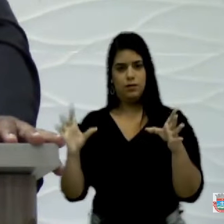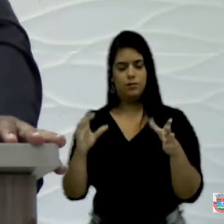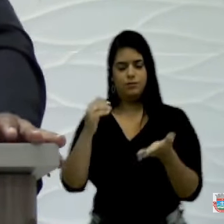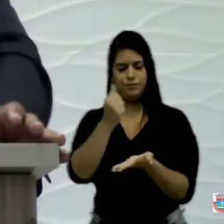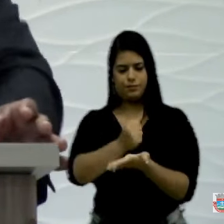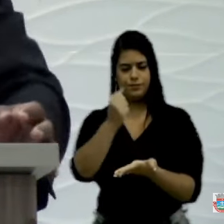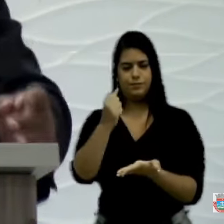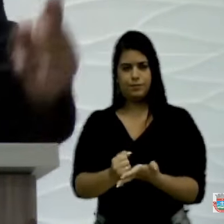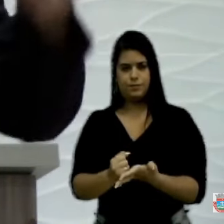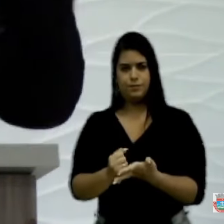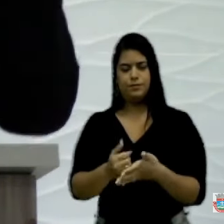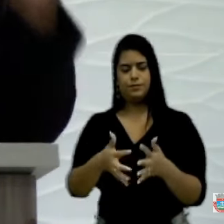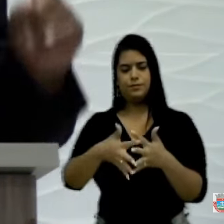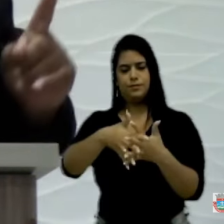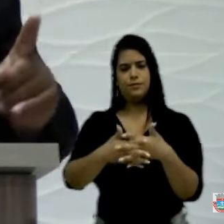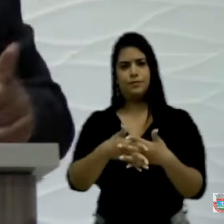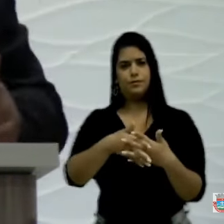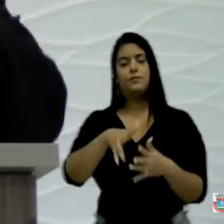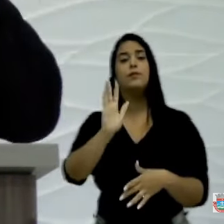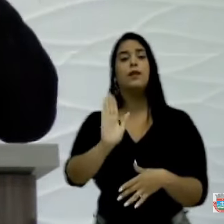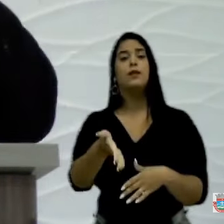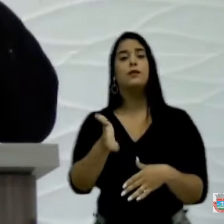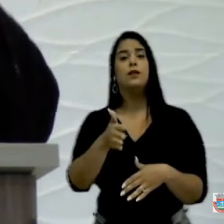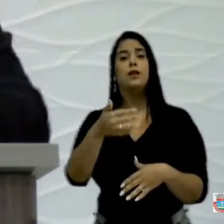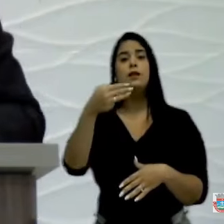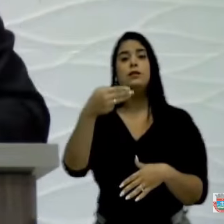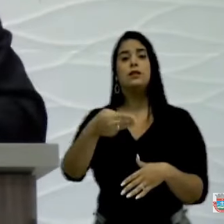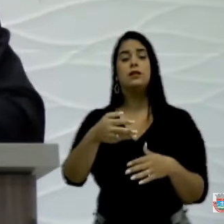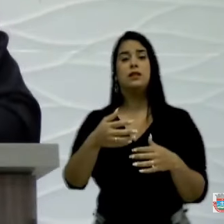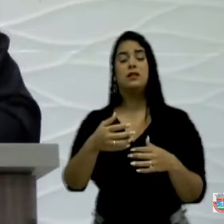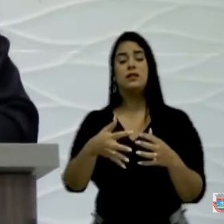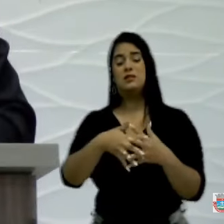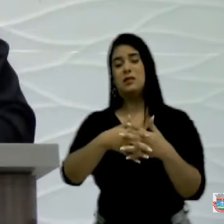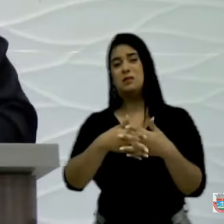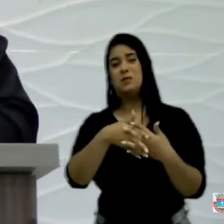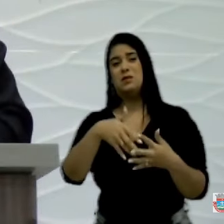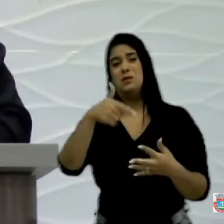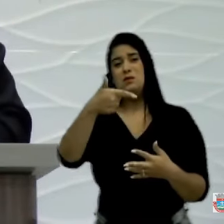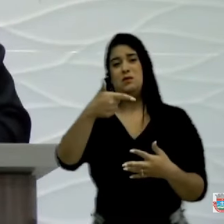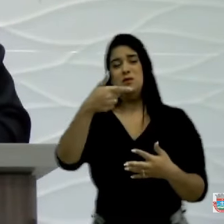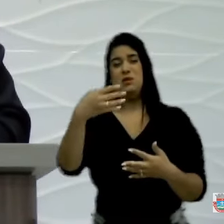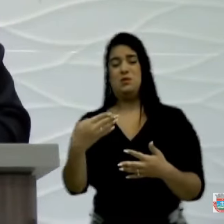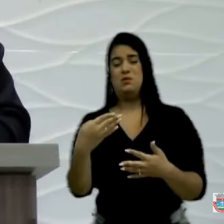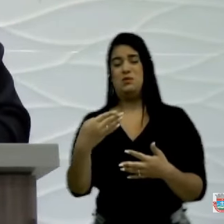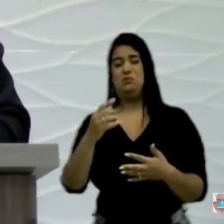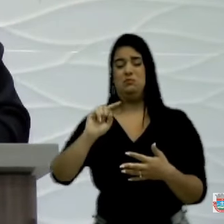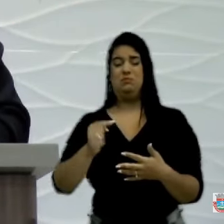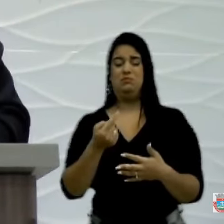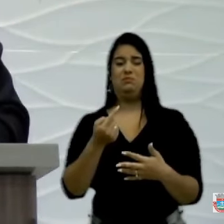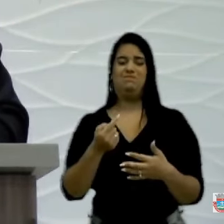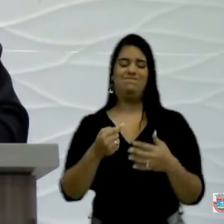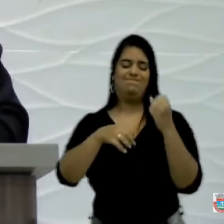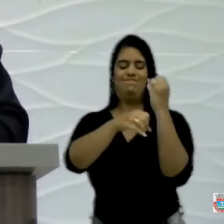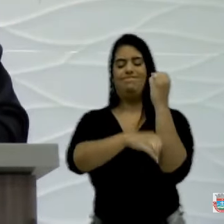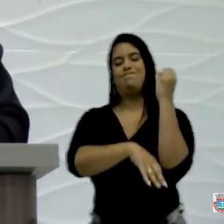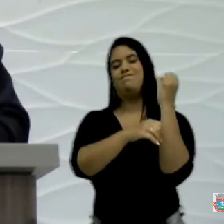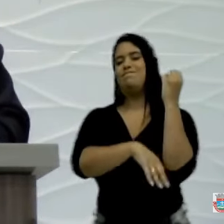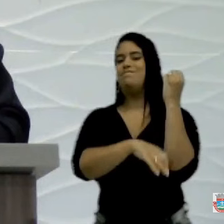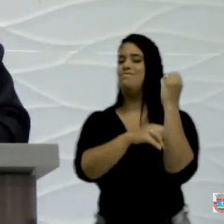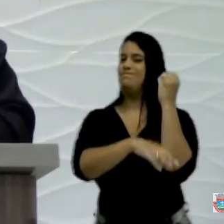caminhão. Já foi tirado 3 caminhões, 24 mil litros de fezes. Não terminou não,